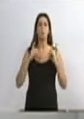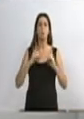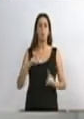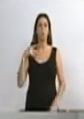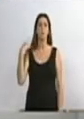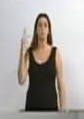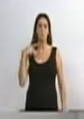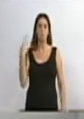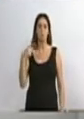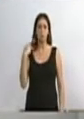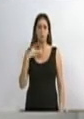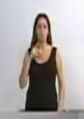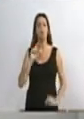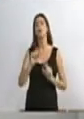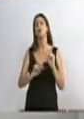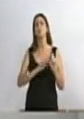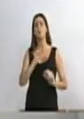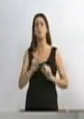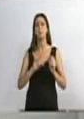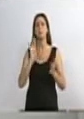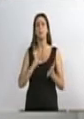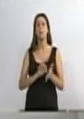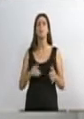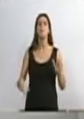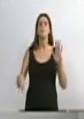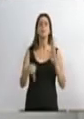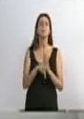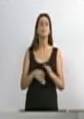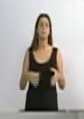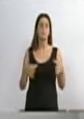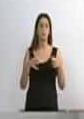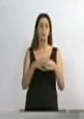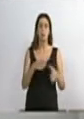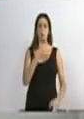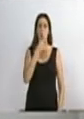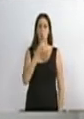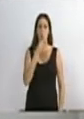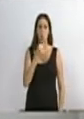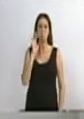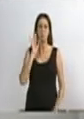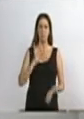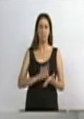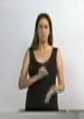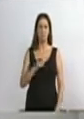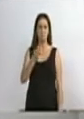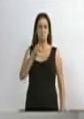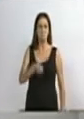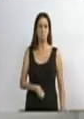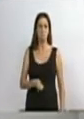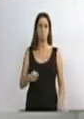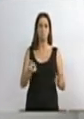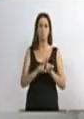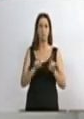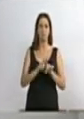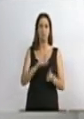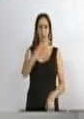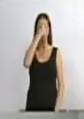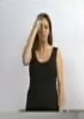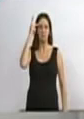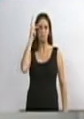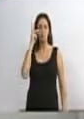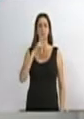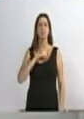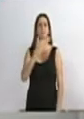onde aglutina os fascistas, os machistas, os homofóbicos,